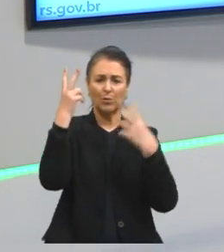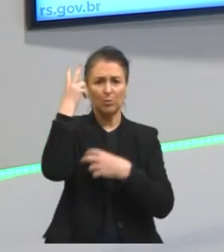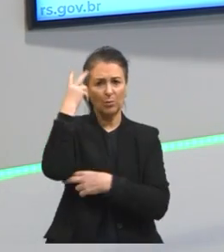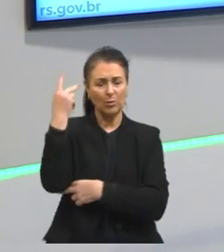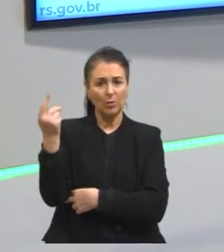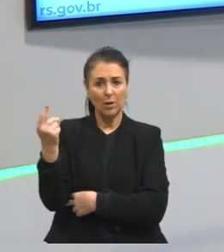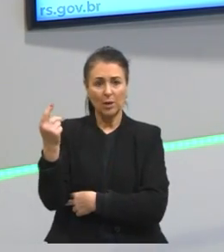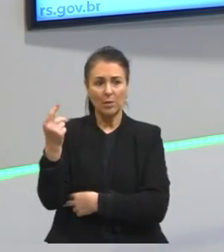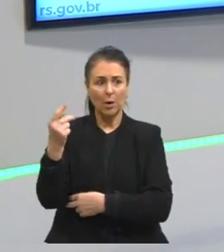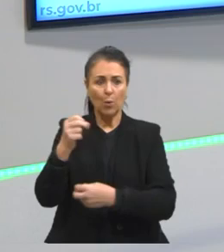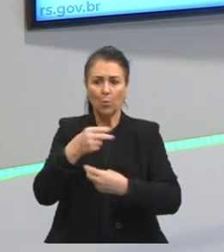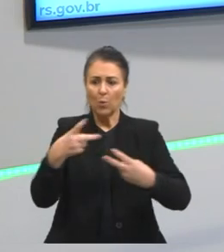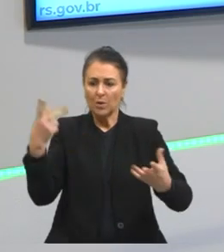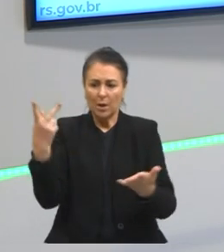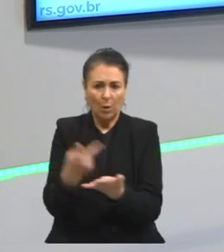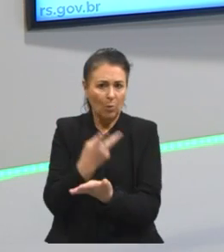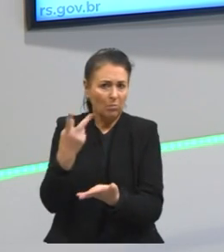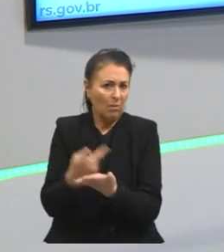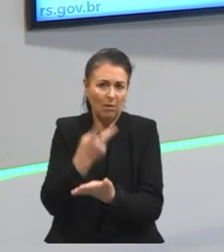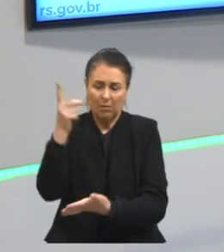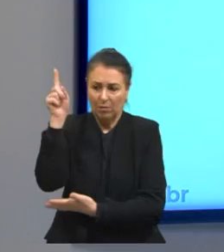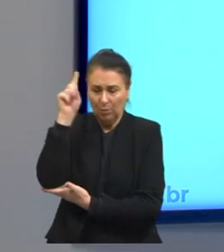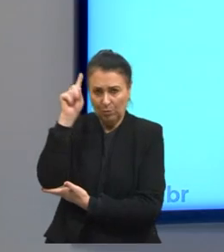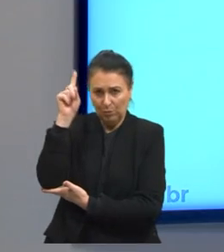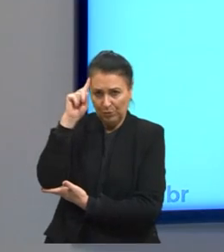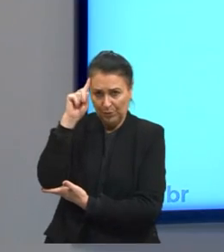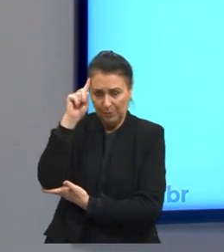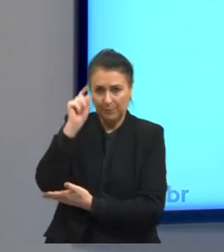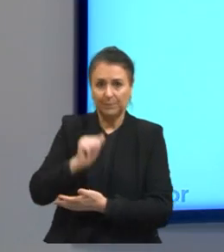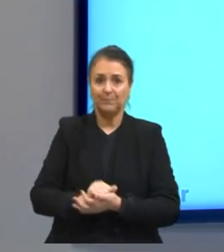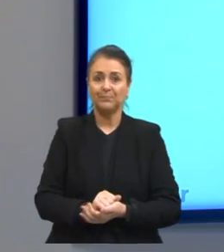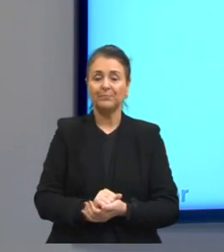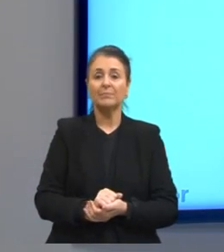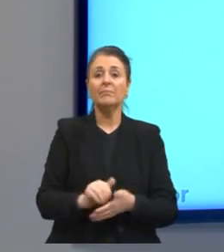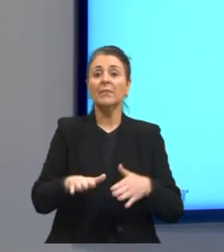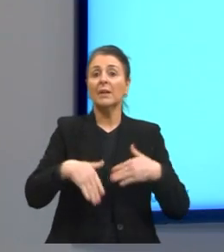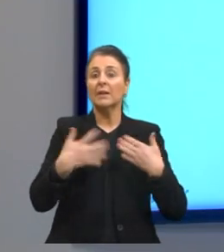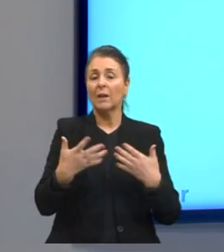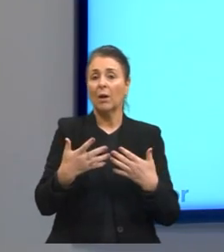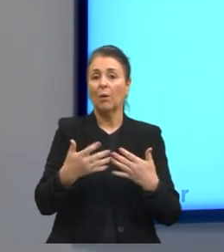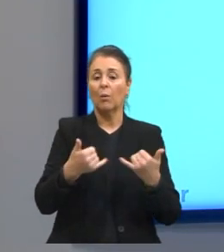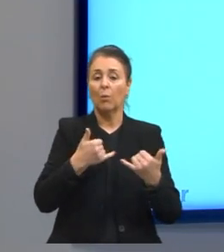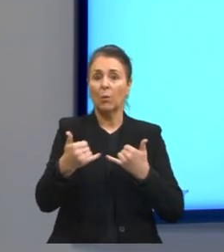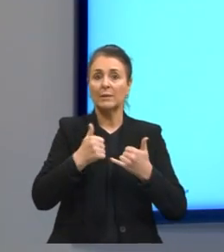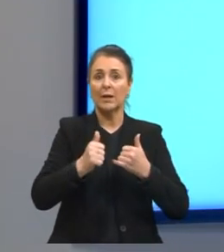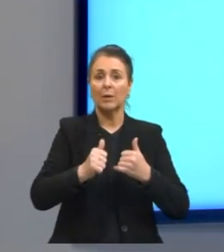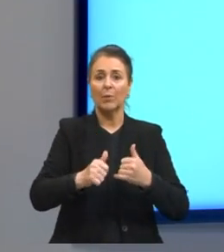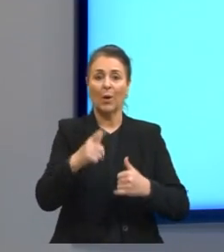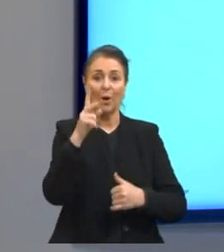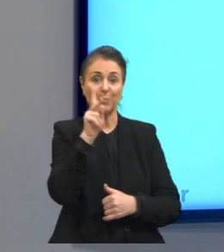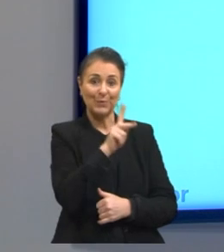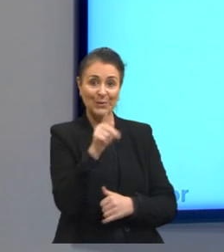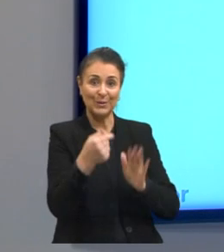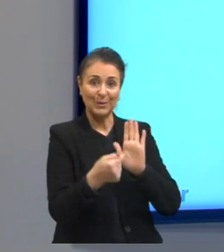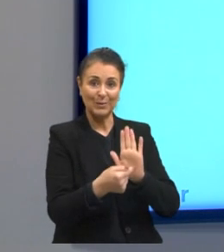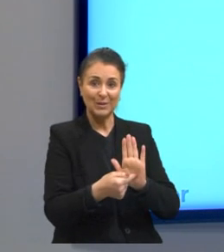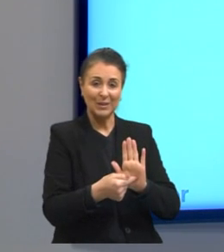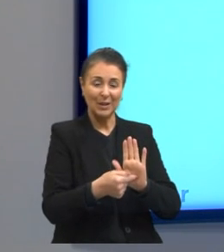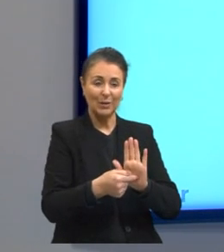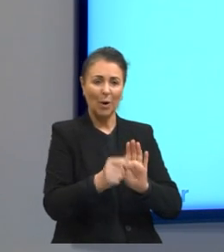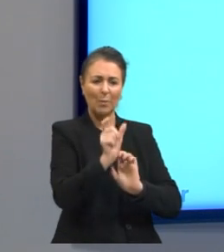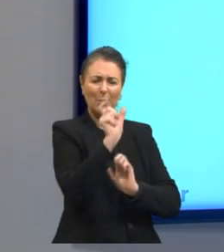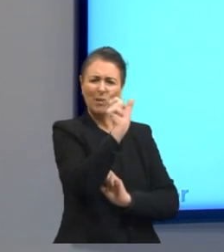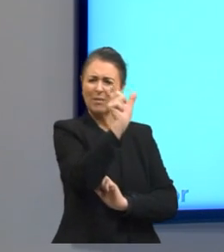acontecimentos. E aqui eu dei alguns exemplos. Aqui é uma nuvem de palavras com vários exemplos